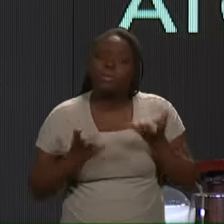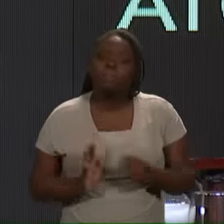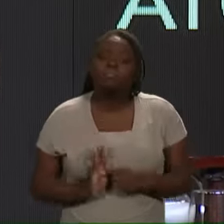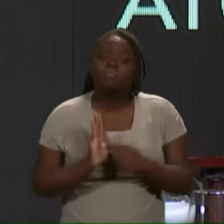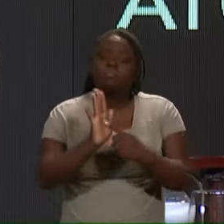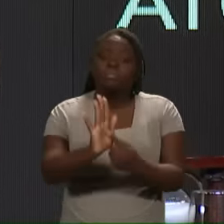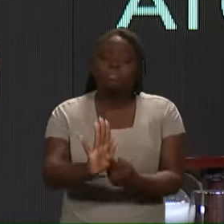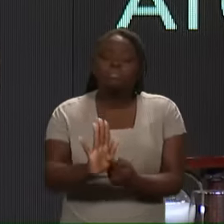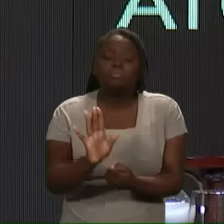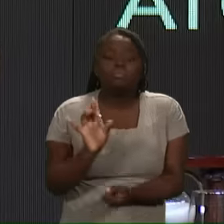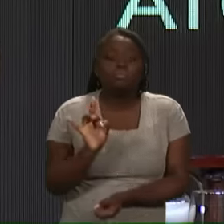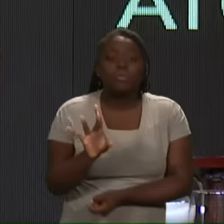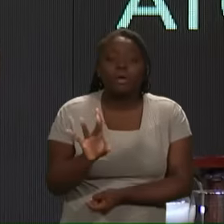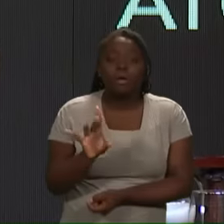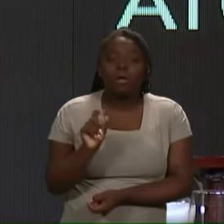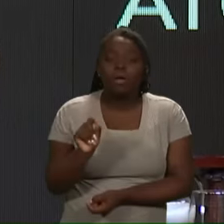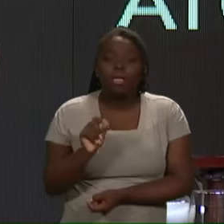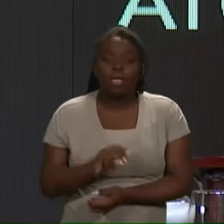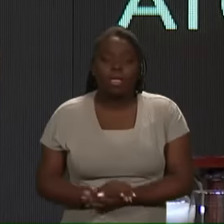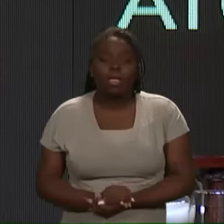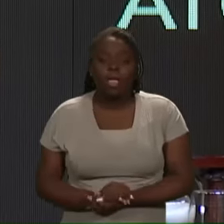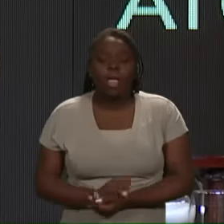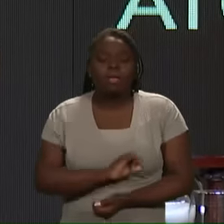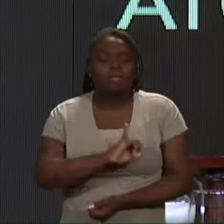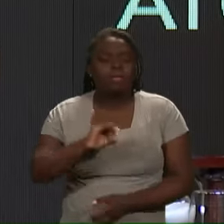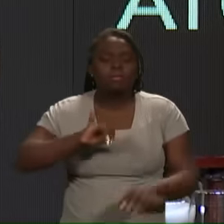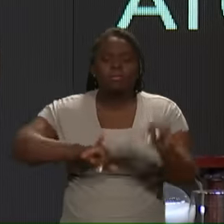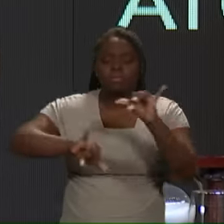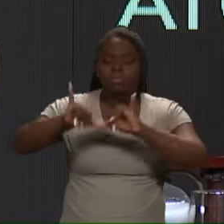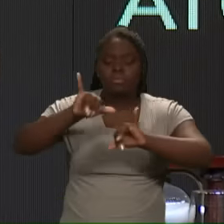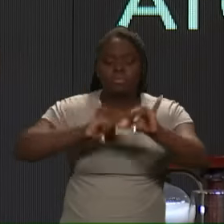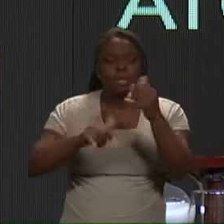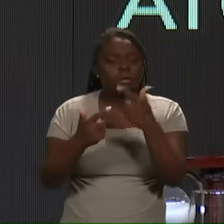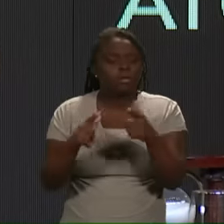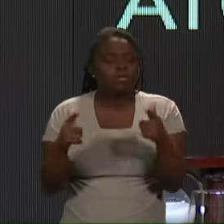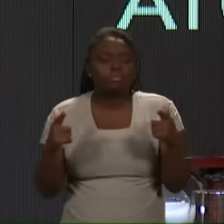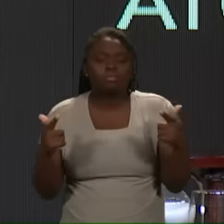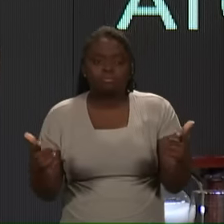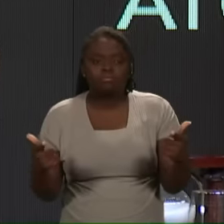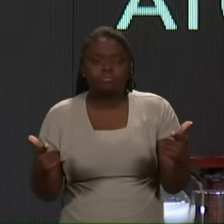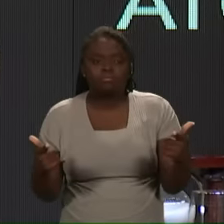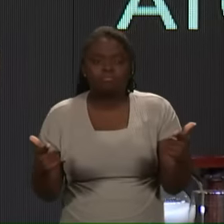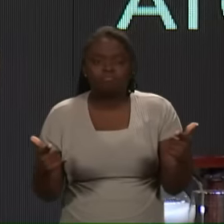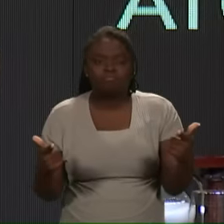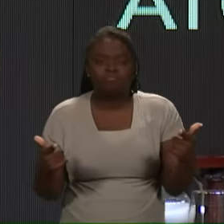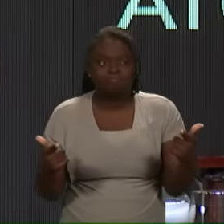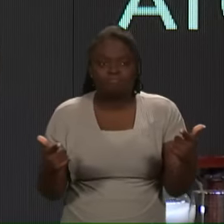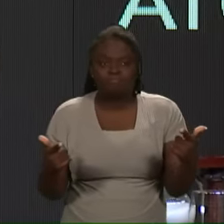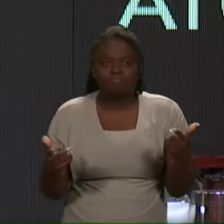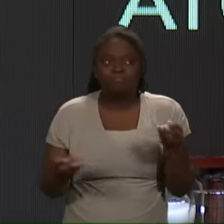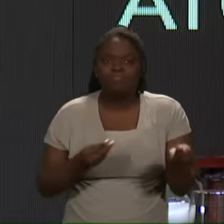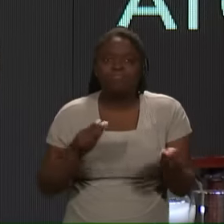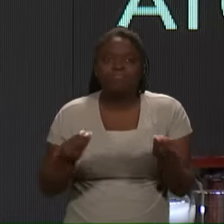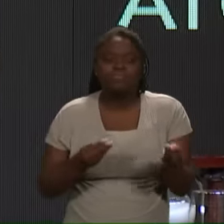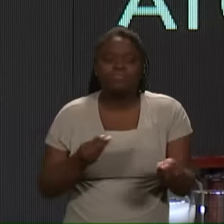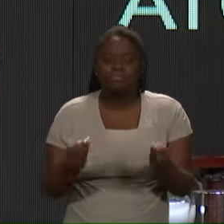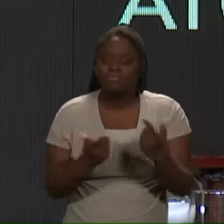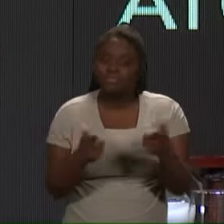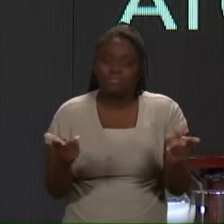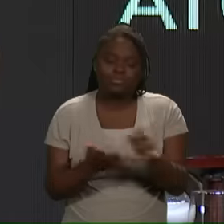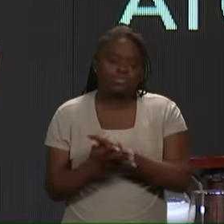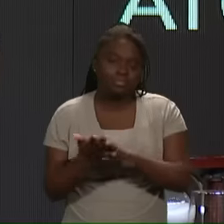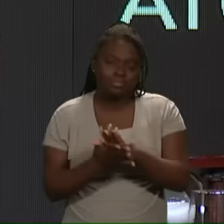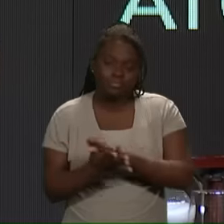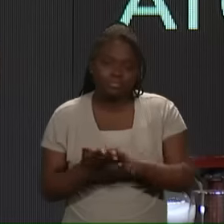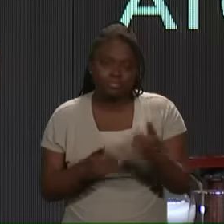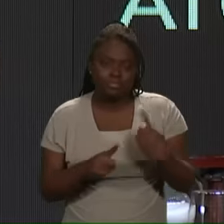isso. Sem a unção não passa nada. A unção